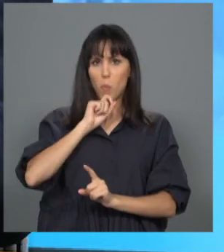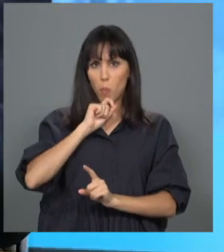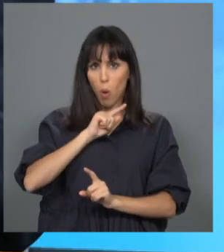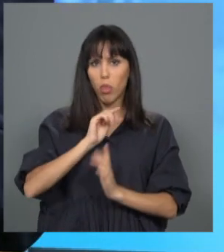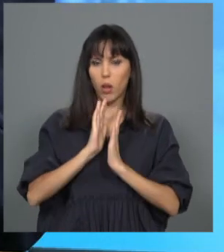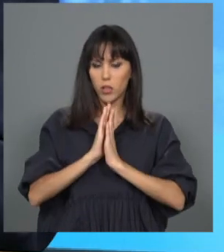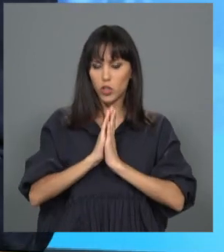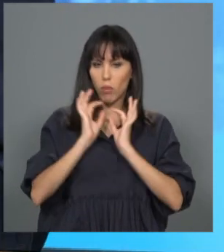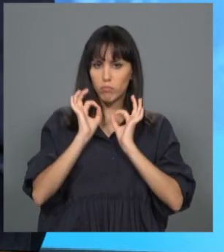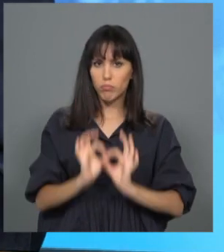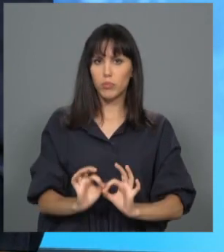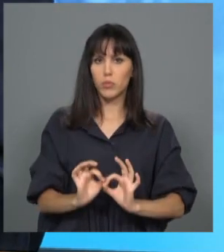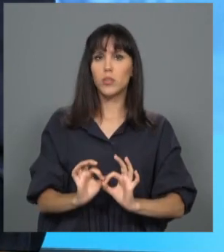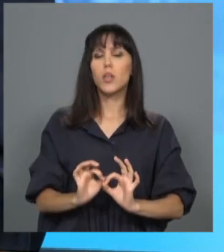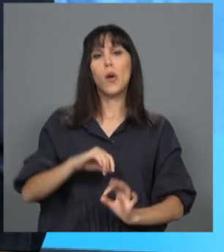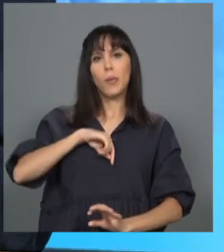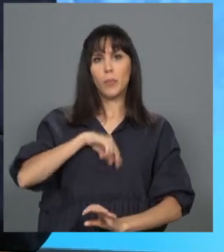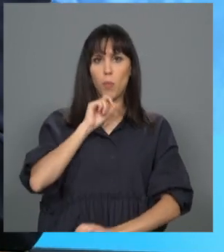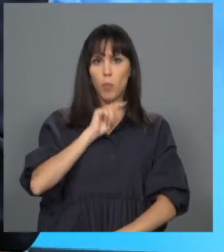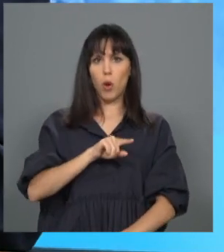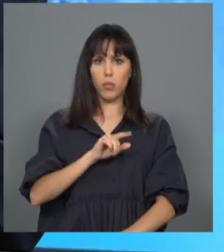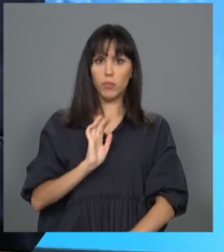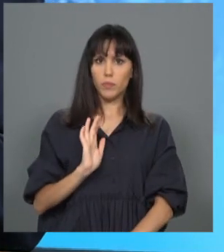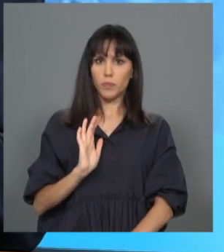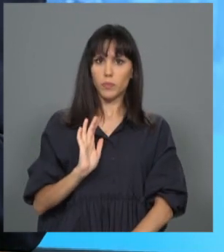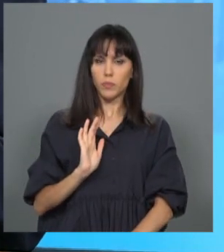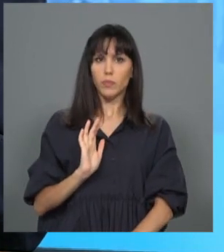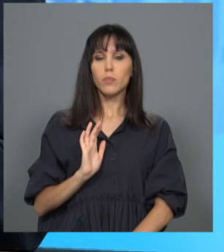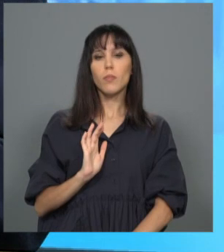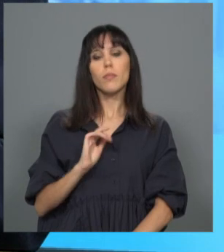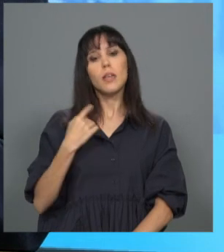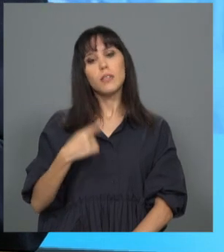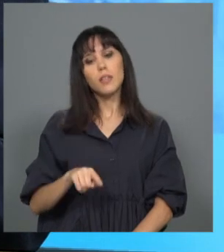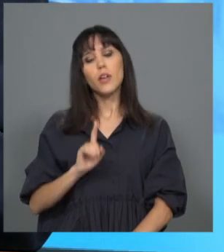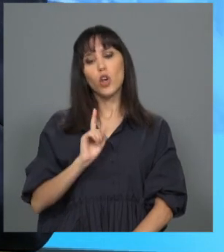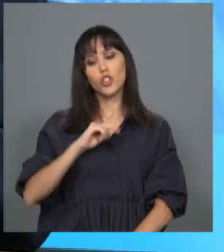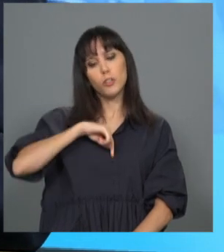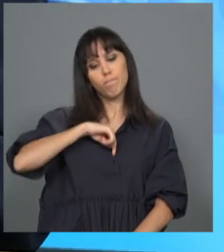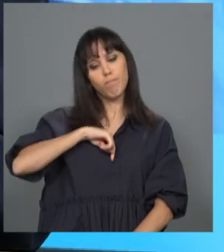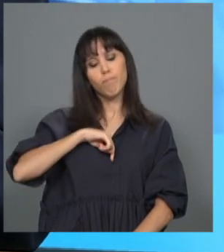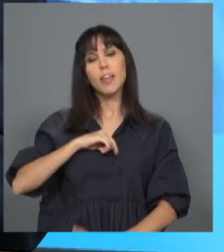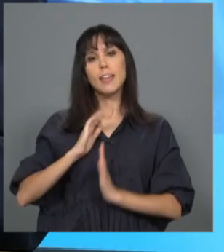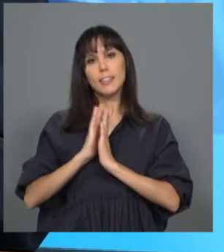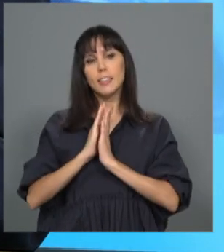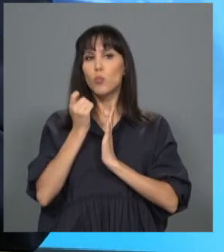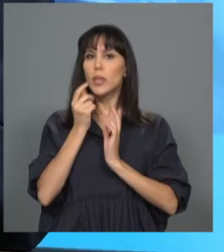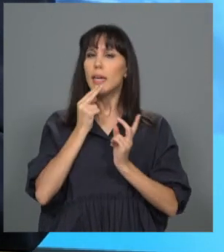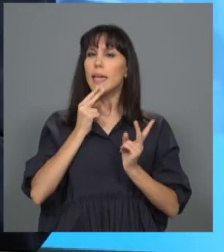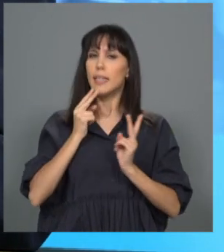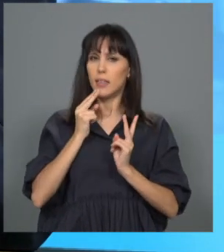e criticamente religiosas. Ou seja, têm uma religiosidade crítica,